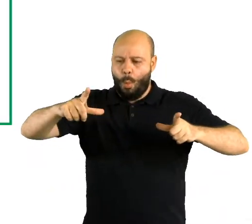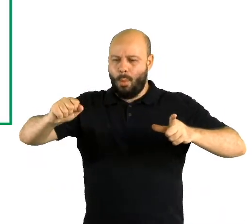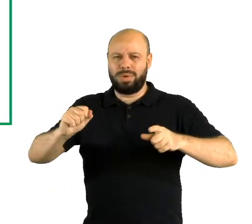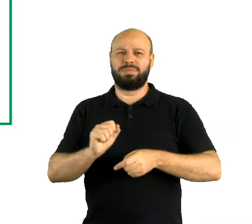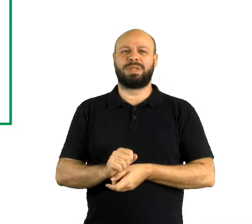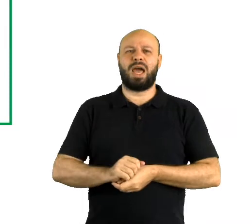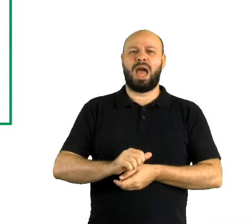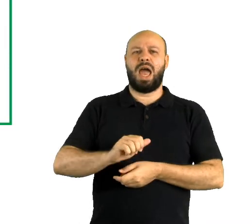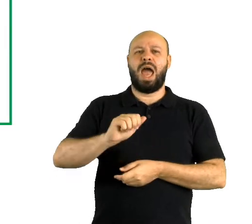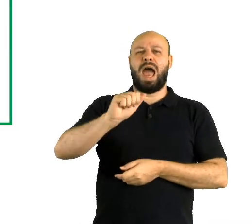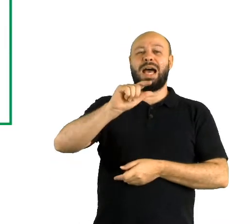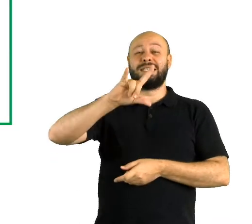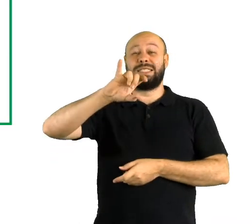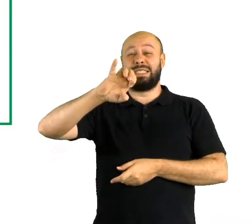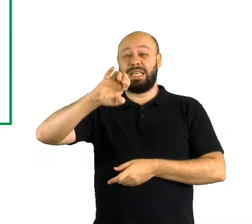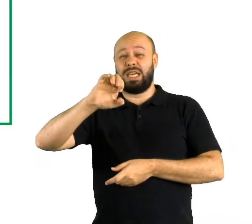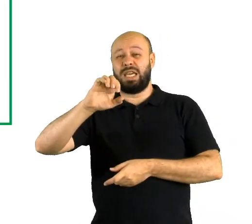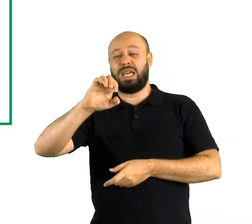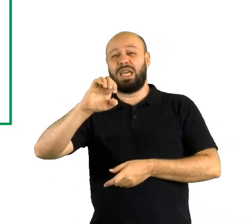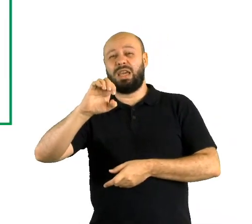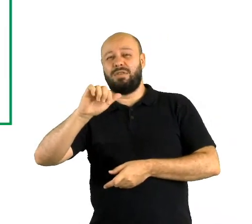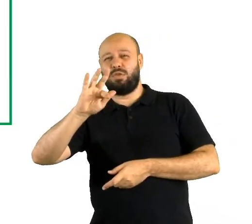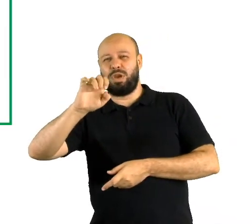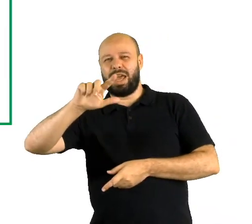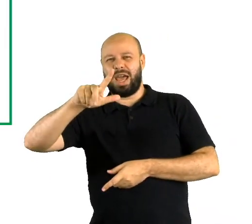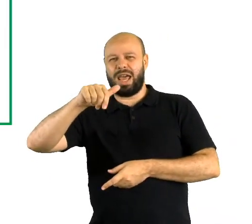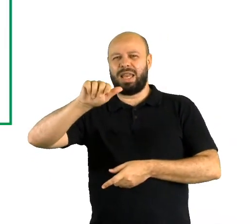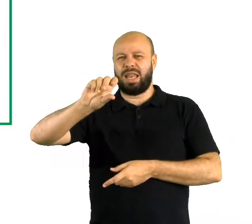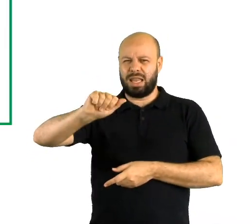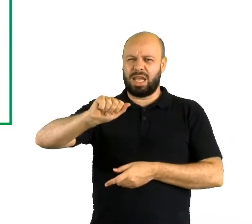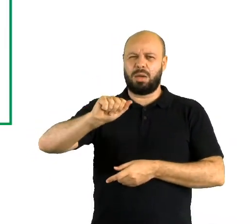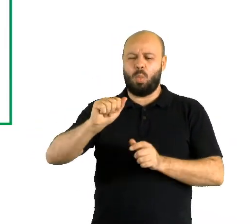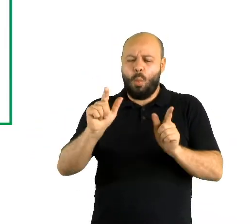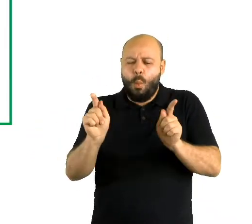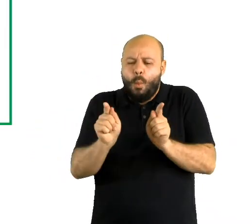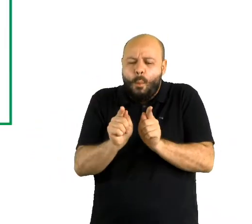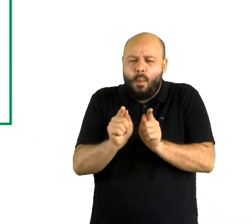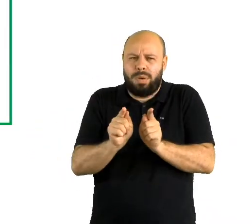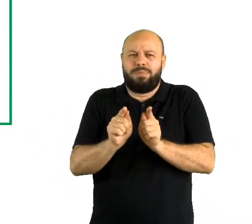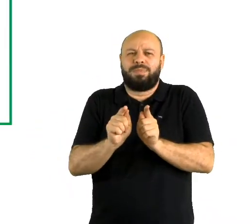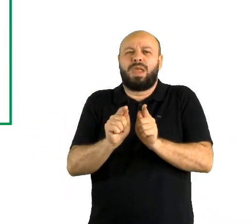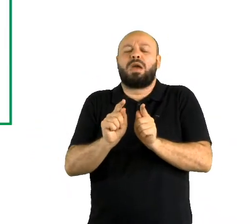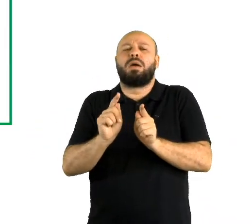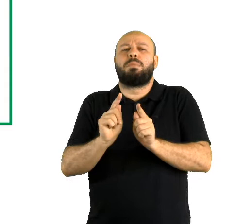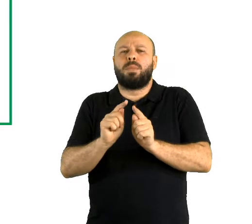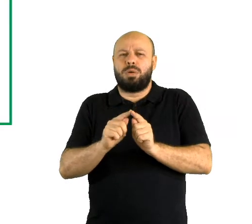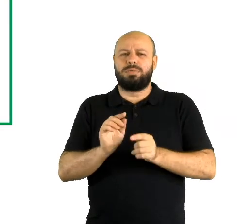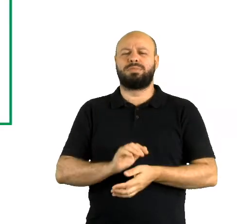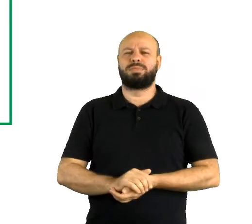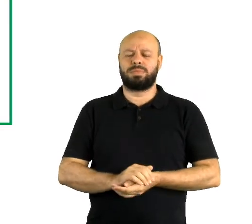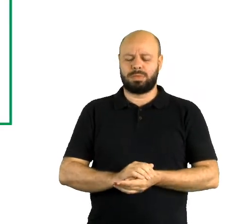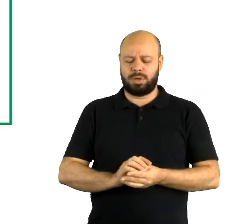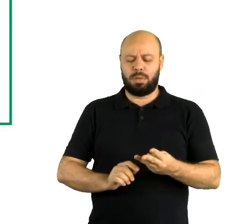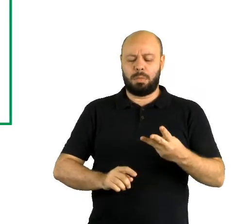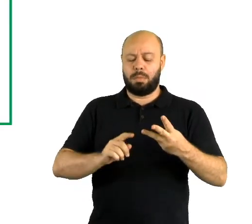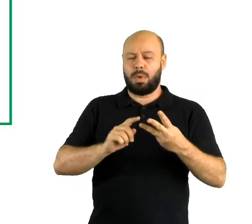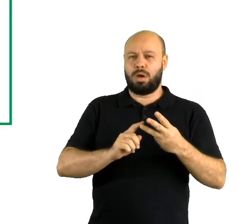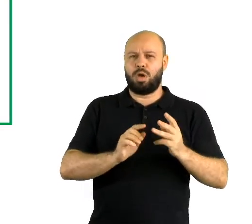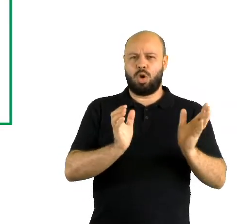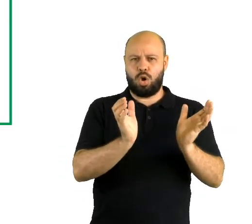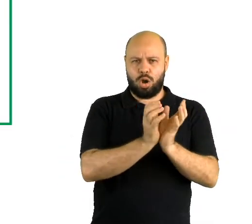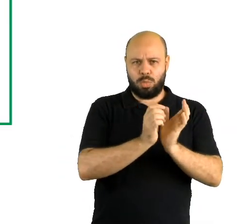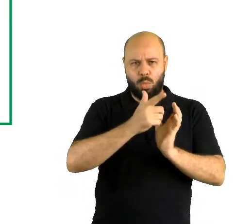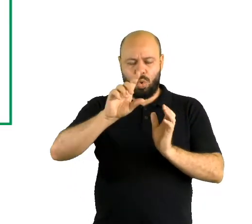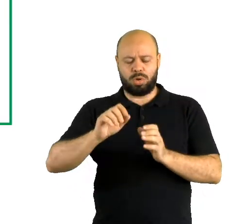axifoliadas, quando as folhas são estreitas, reduz a superfície à transpiração. E por último, o tipo de classificação é quanto